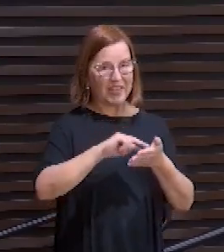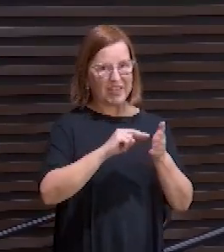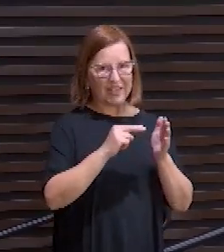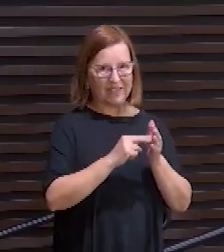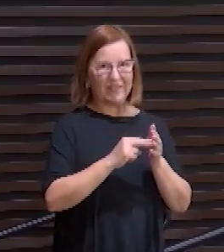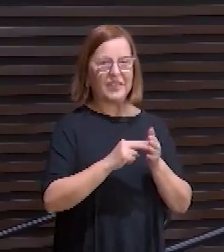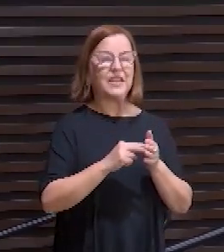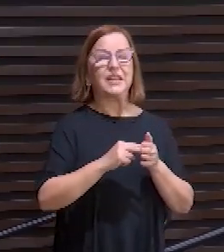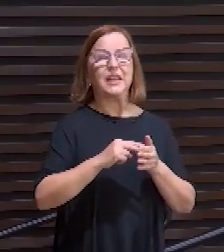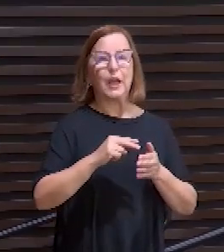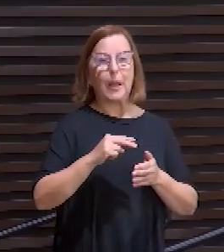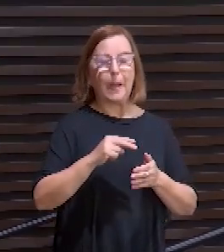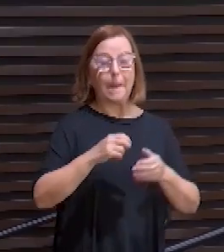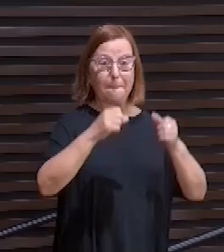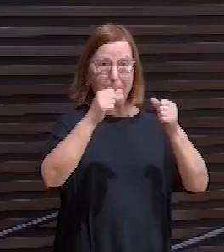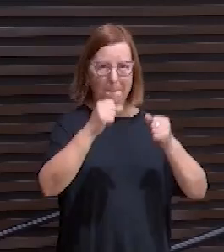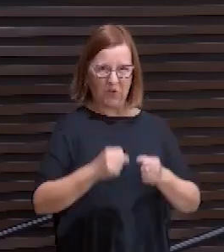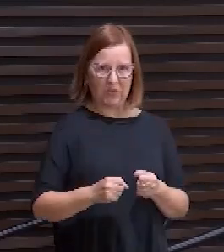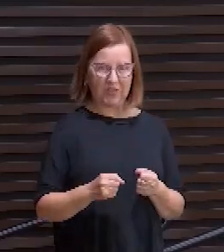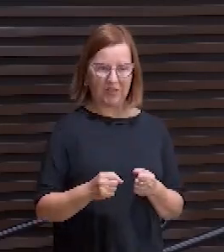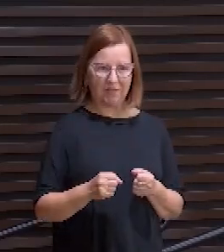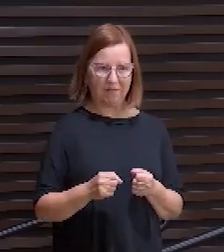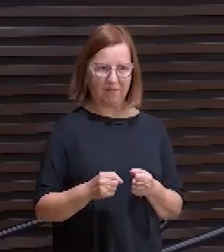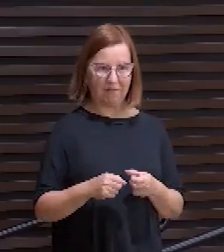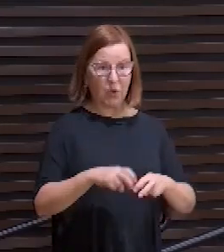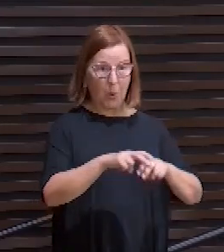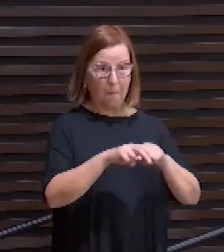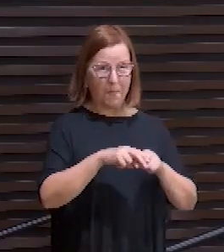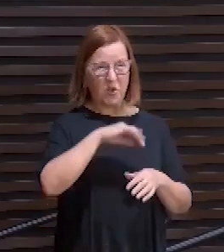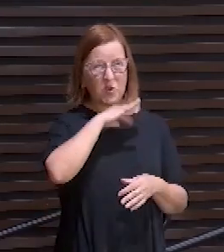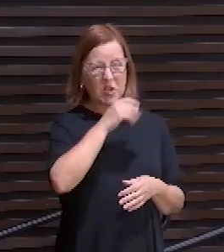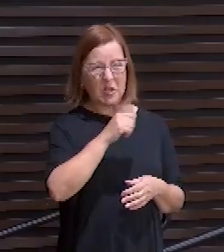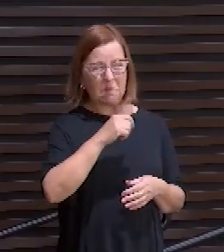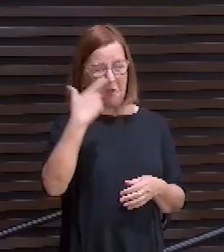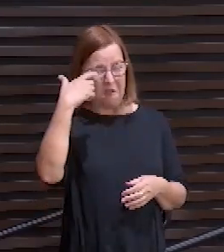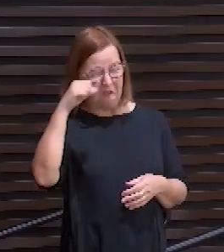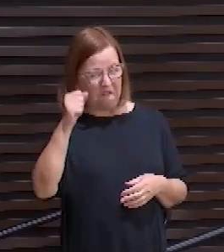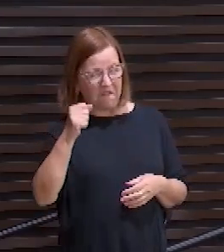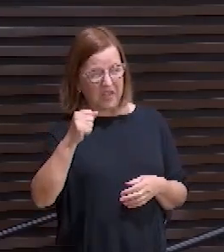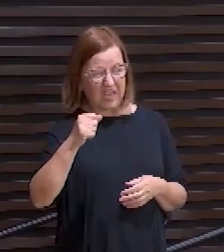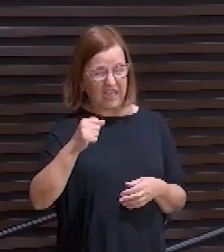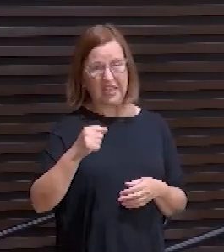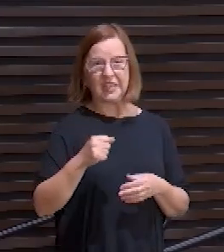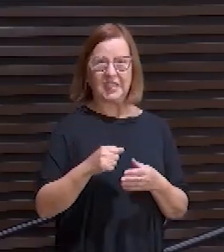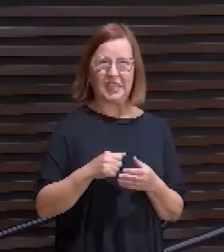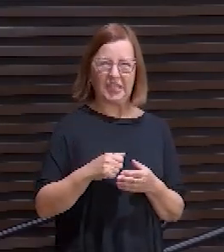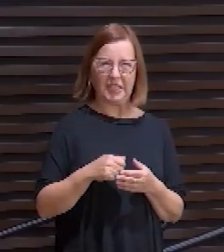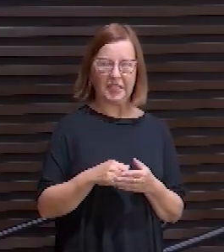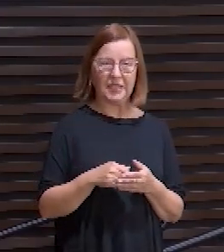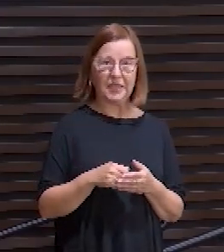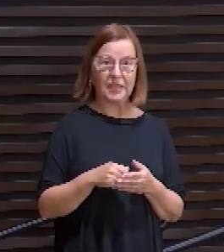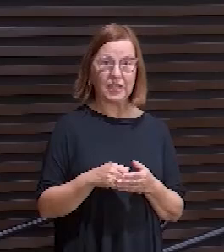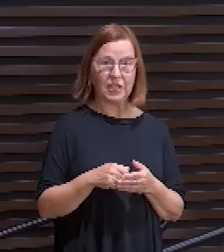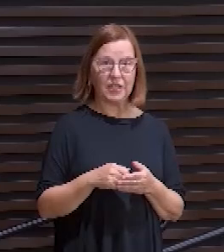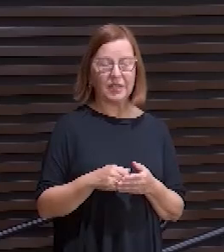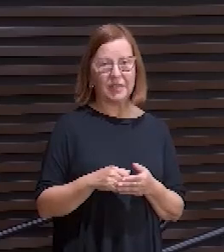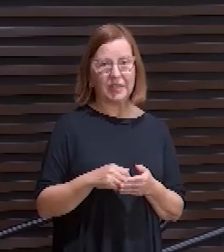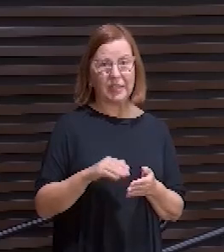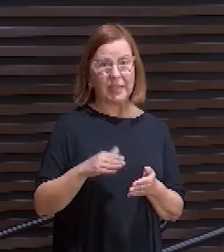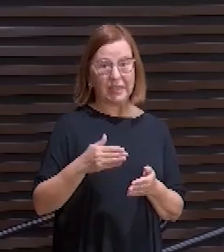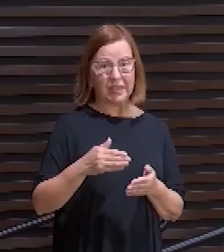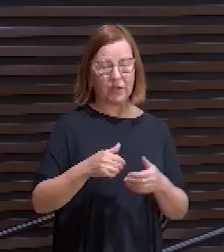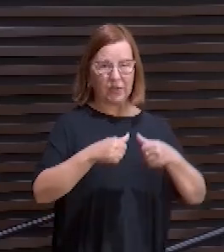as batalhas. Um touro. Chifre na Bíblia é sinal de poder. Esses